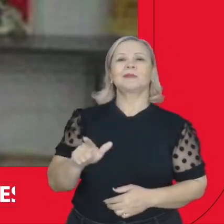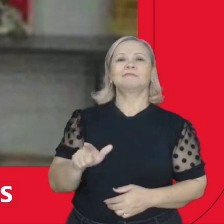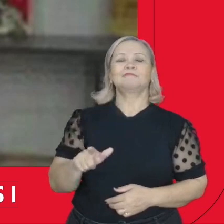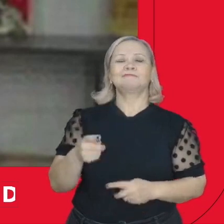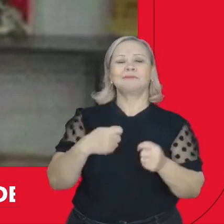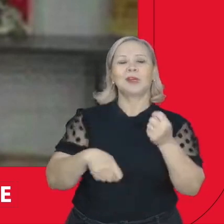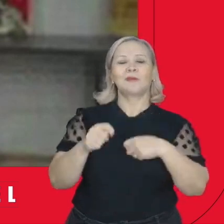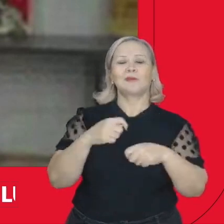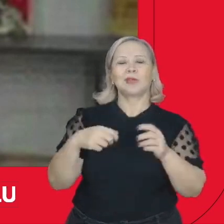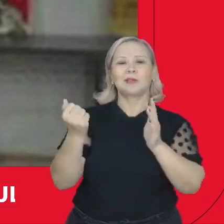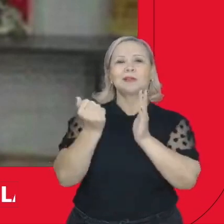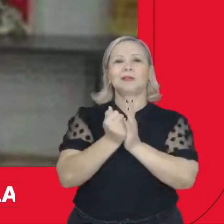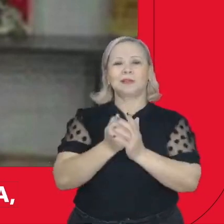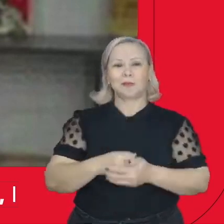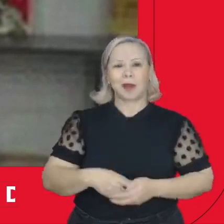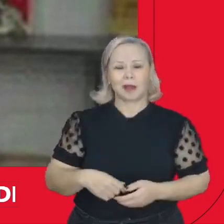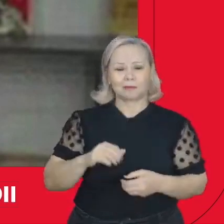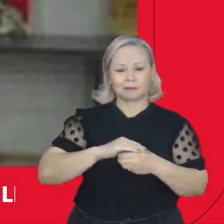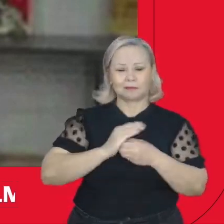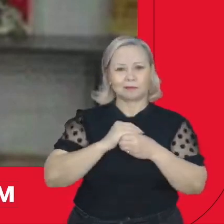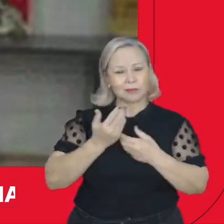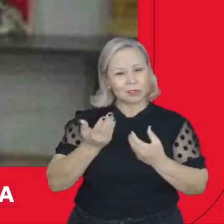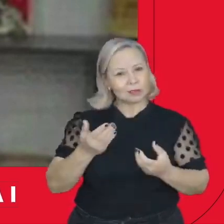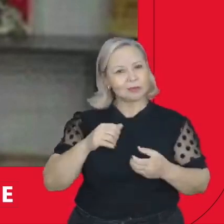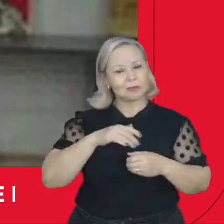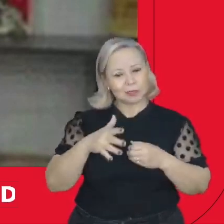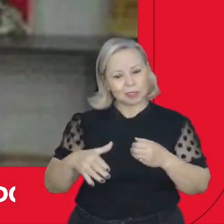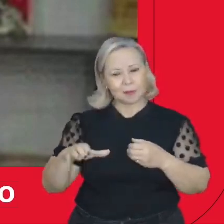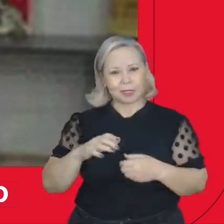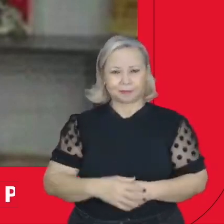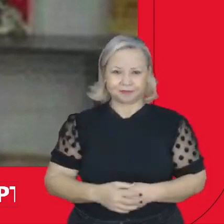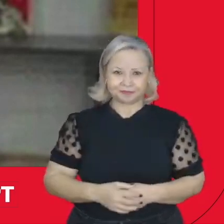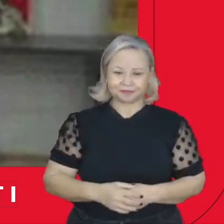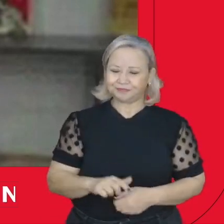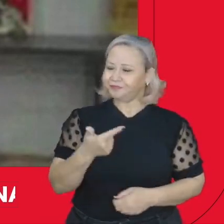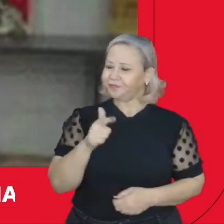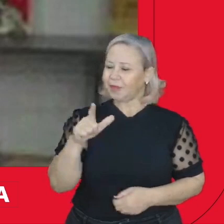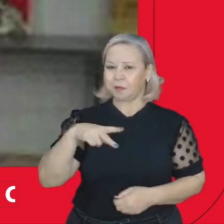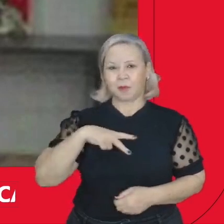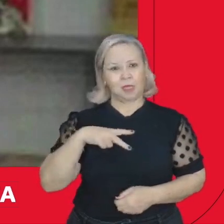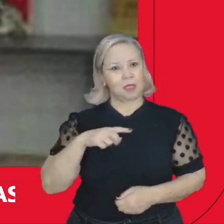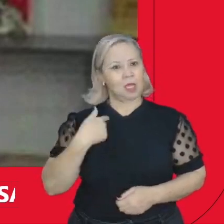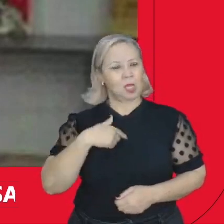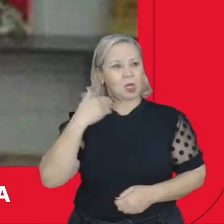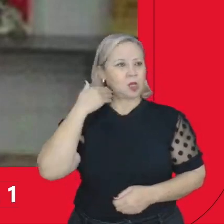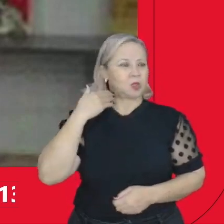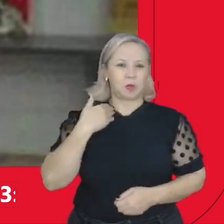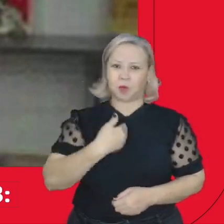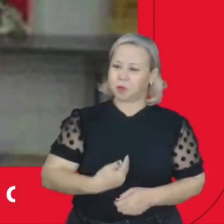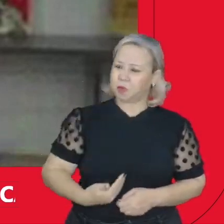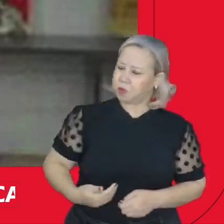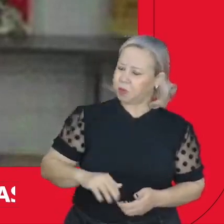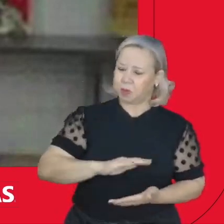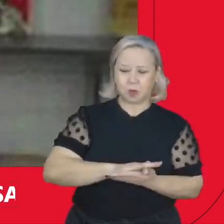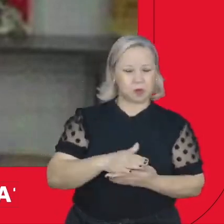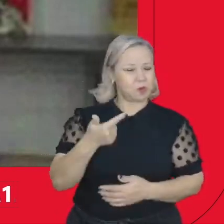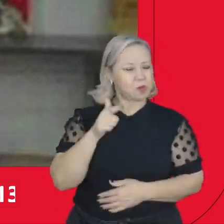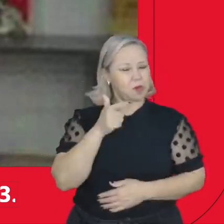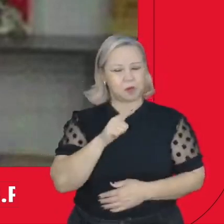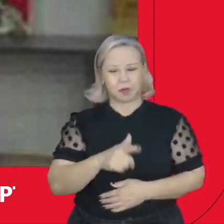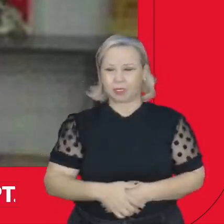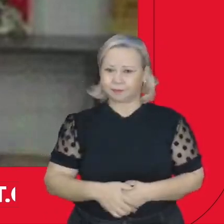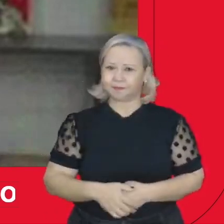saneamento. Não tem privatização para a Corsã e não tem privatização também para o nosso banco público, o nosso Banrisul, que foi uma das palavras